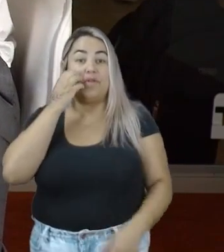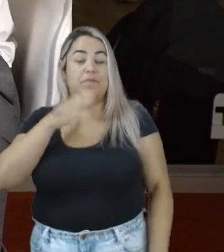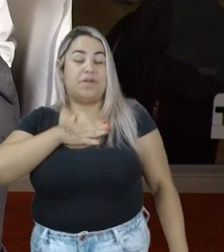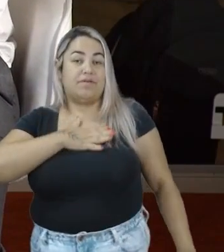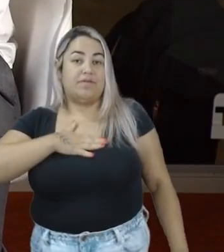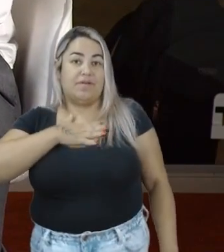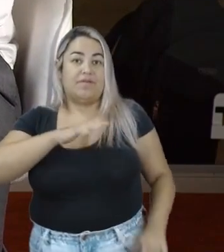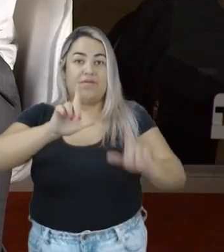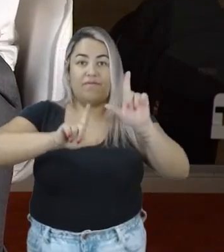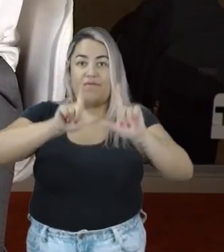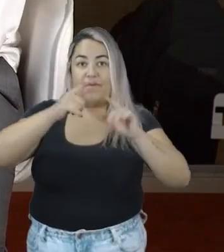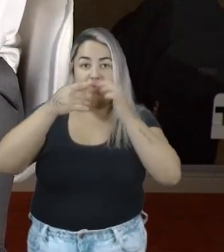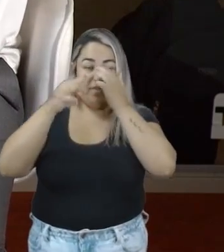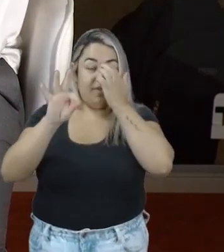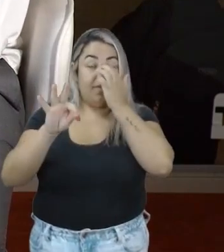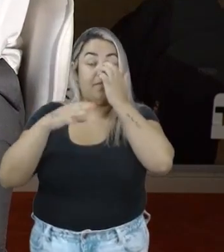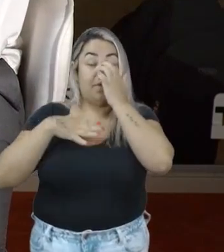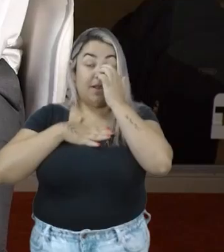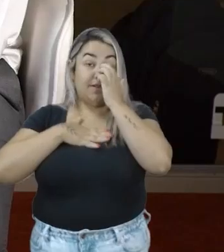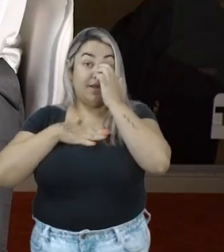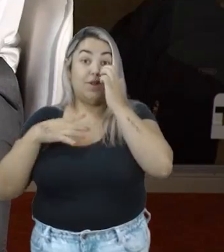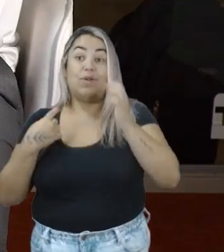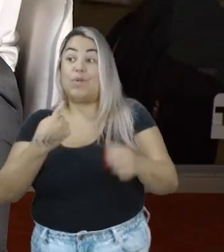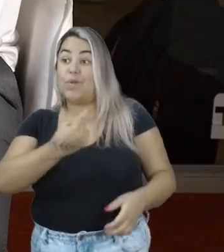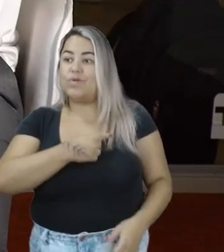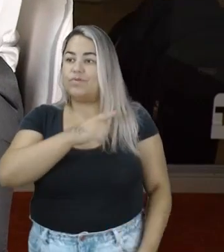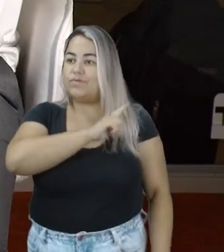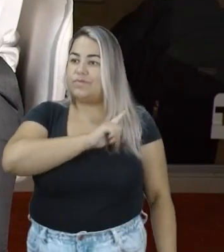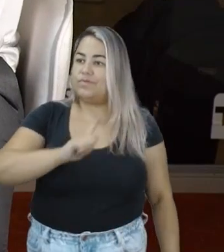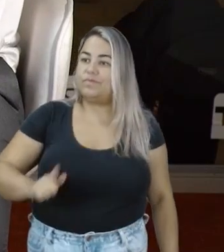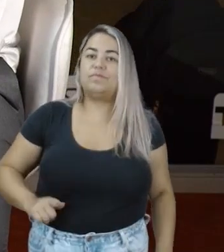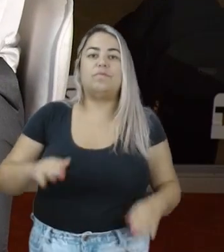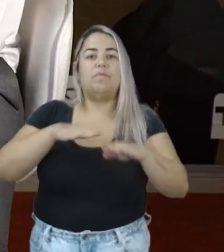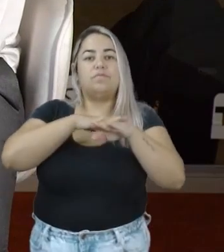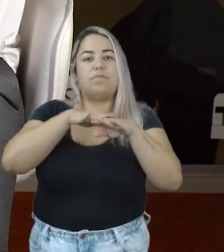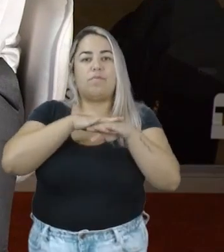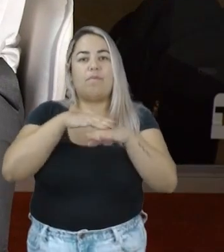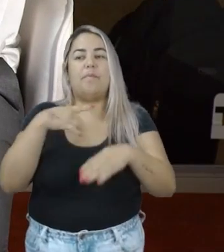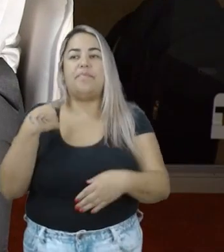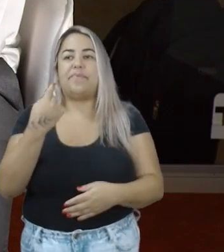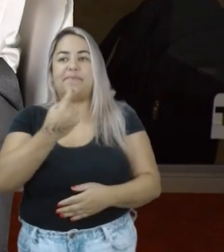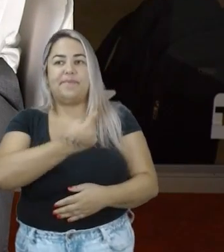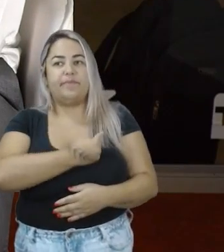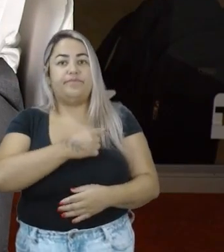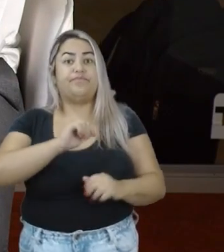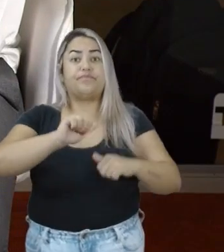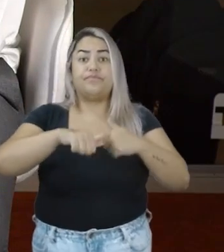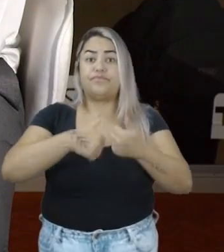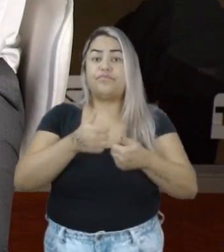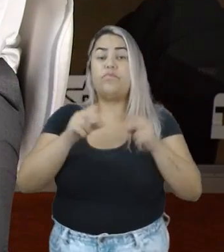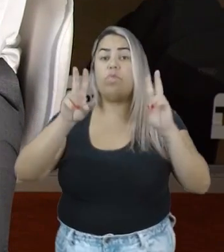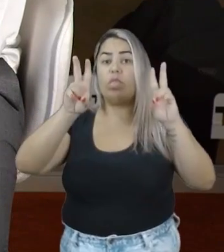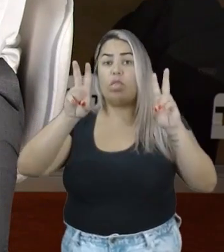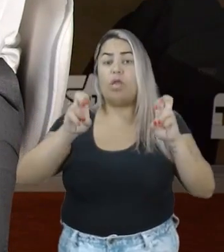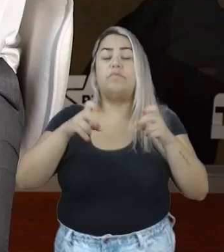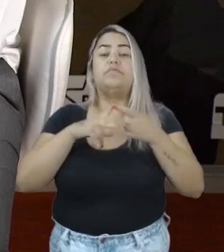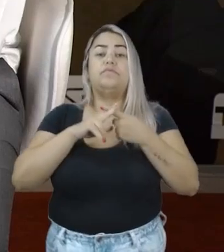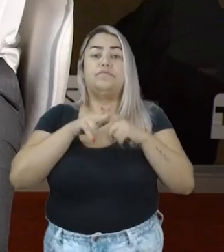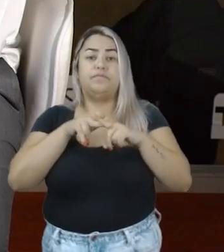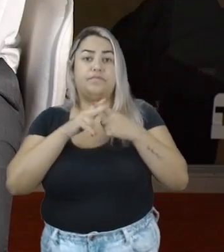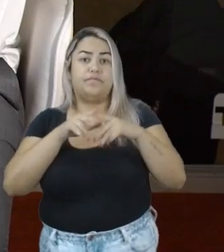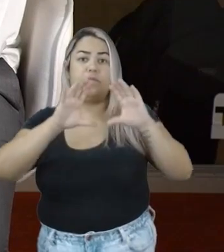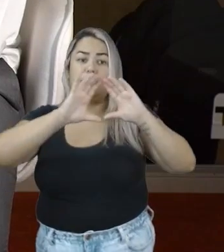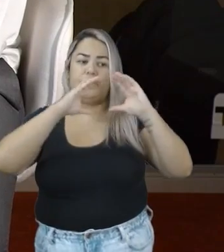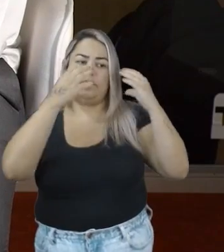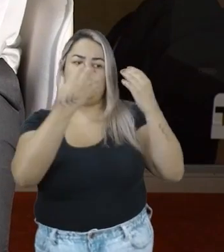TV PT. Prazer é nosso, governador, muito obrigada aqui por conversar com a gente. Eu queria uma avaliação sua desse instrumento que é a